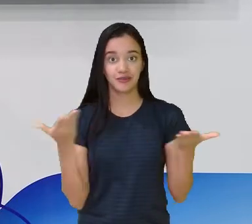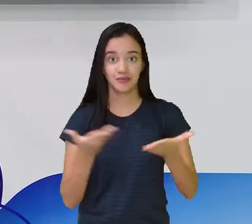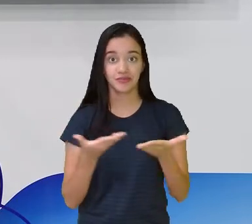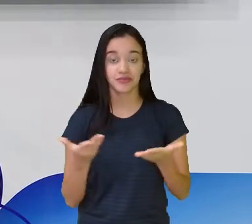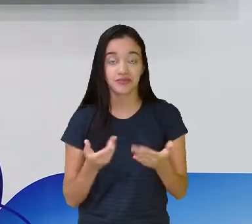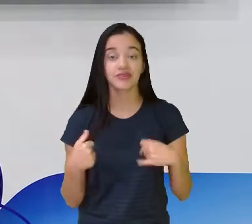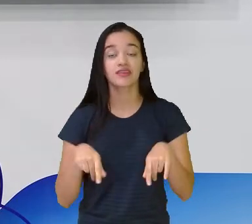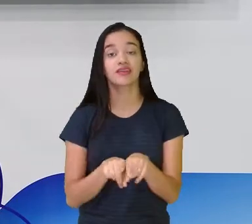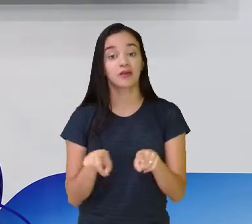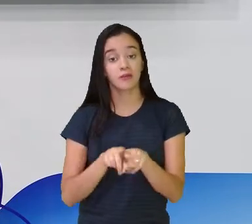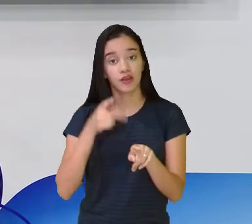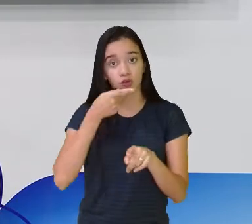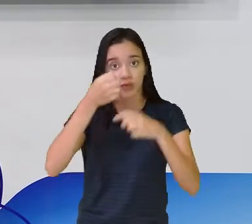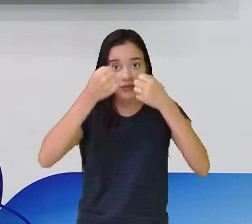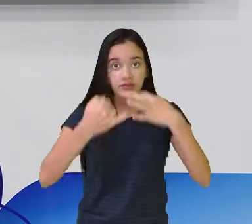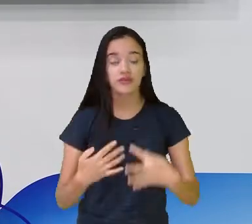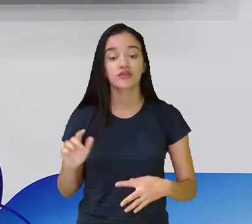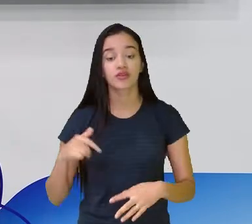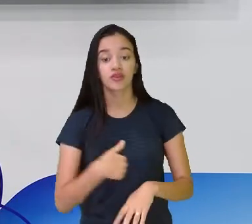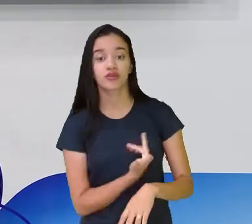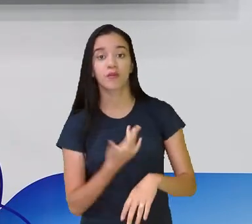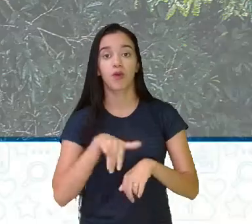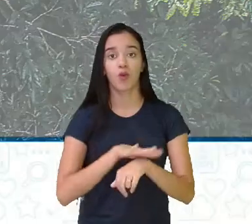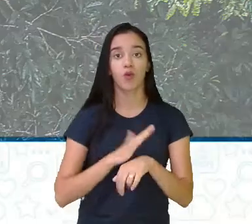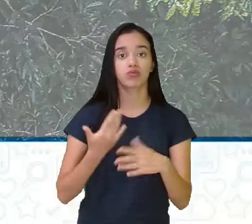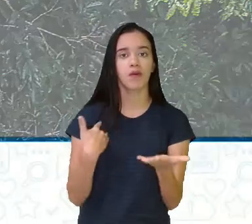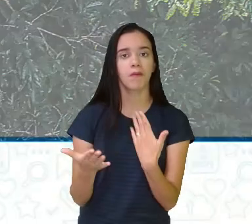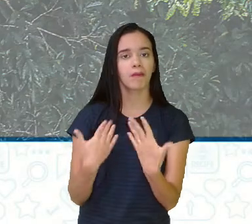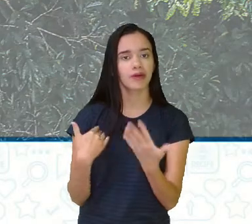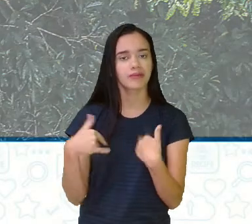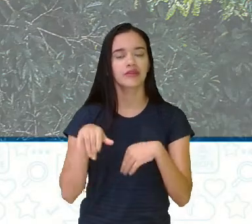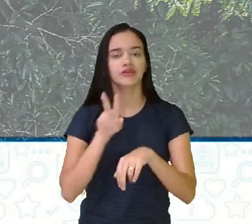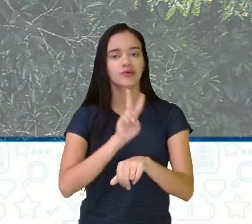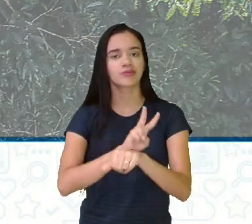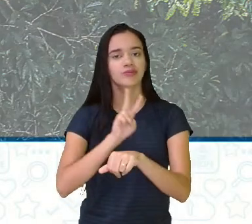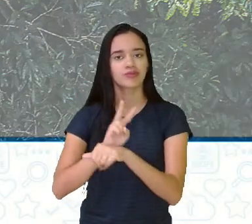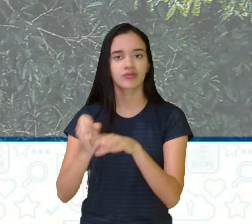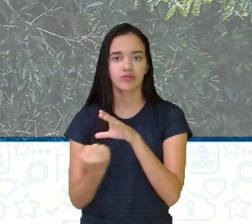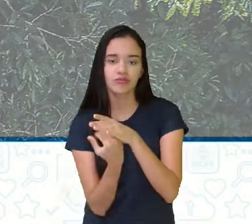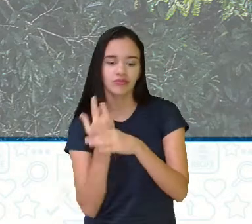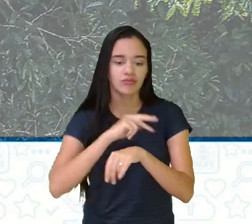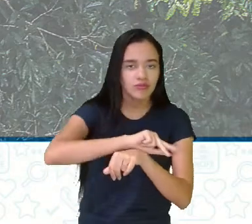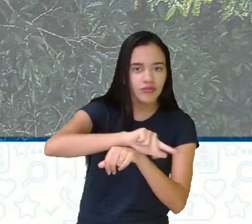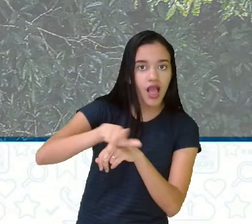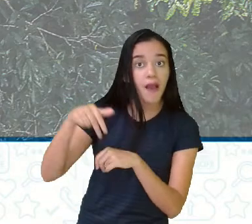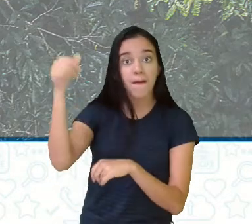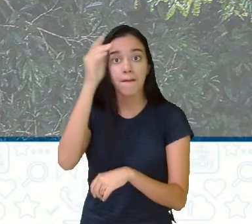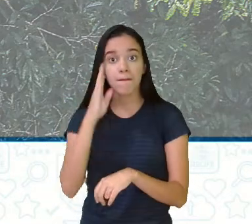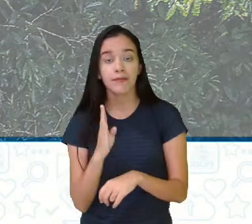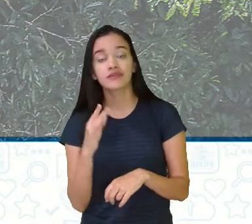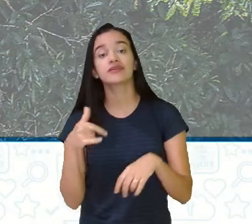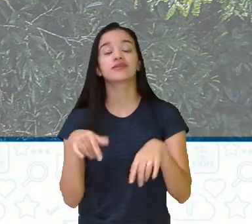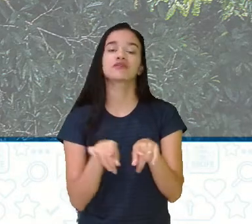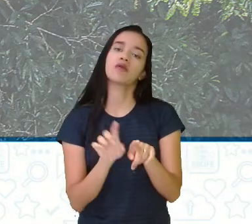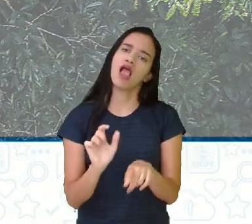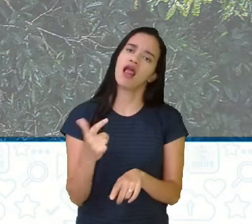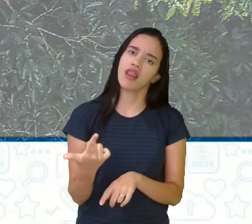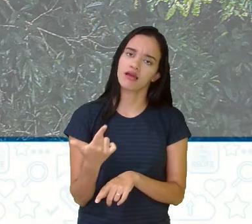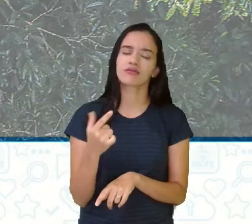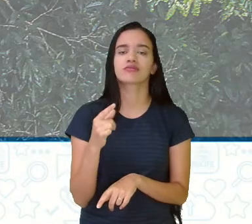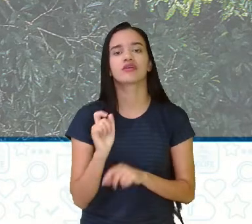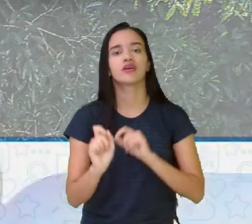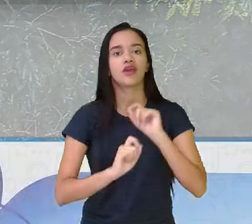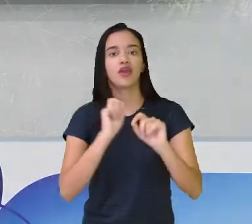E nós, como eu já disse, vamos conversar sobre a preservação da biodiversidade brasileira, que, claro,